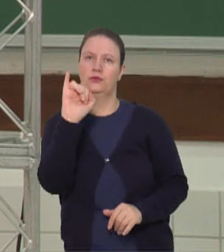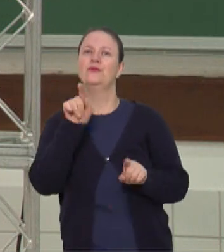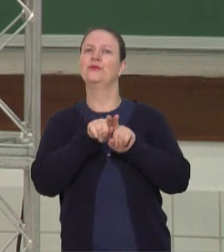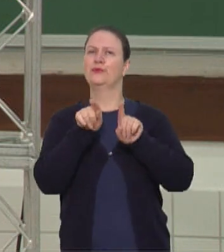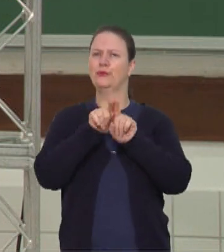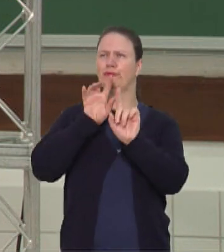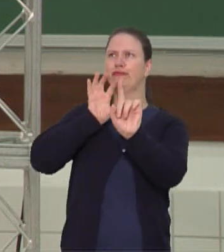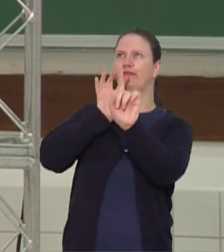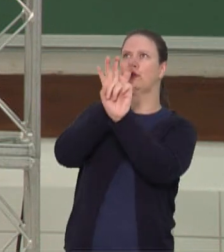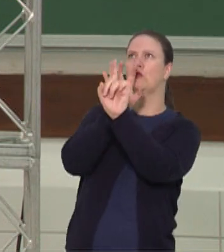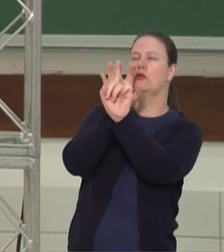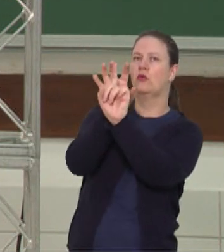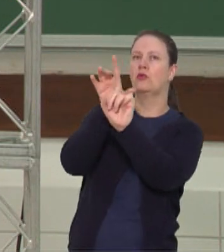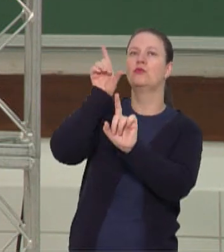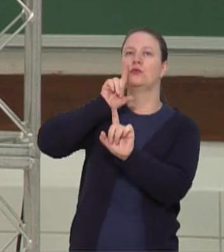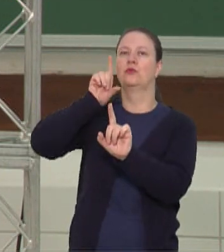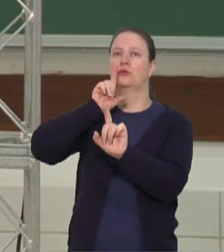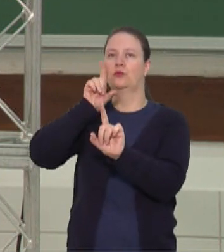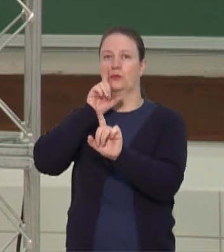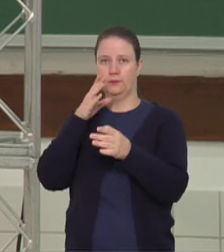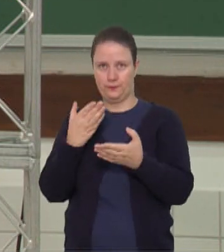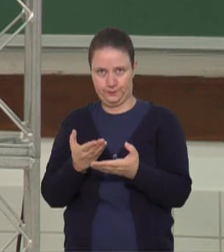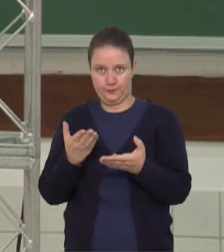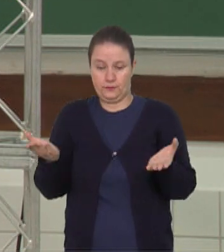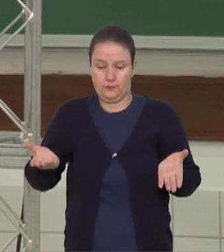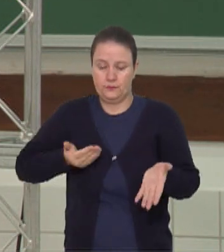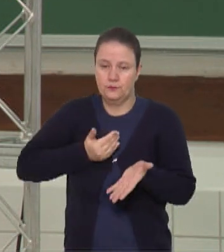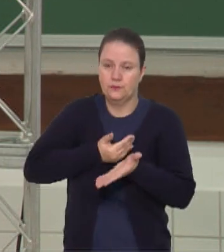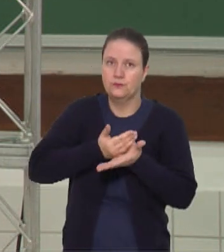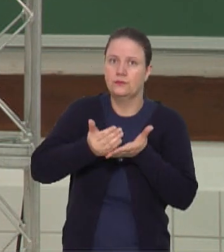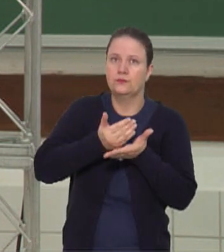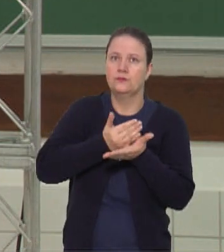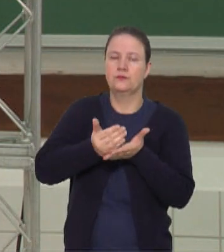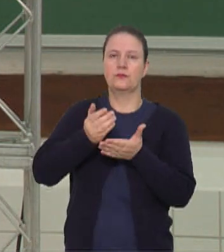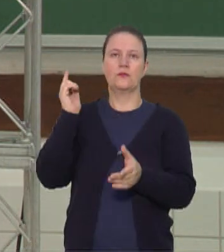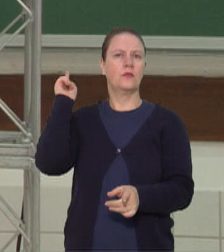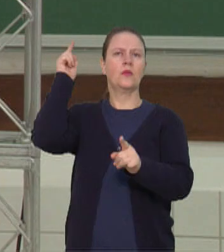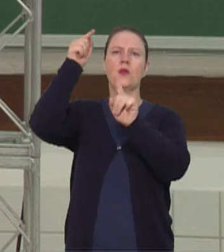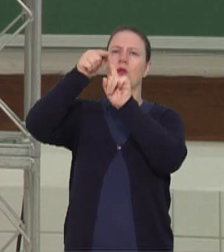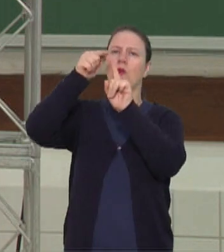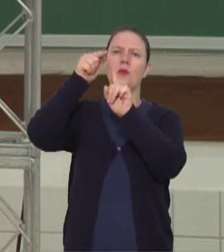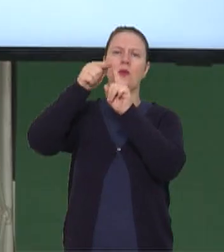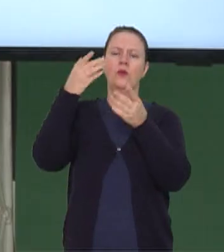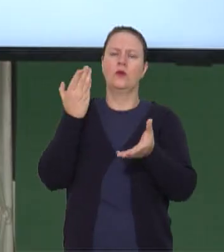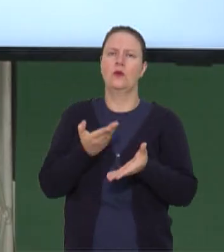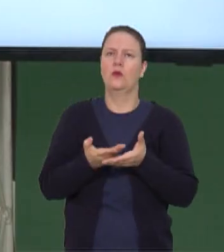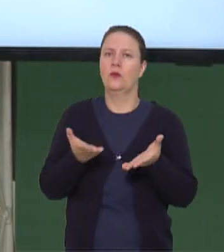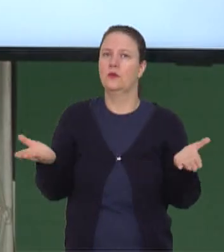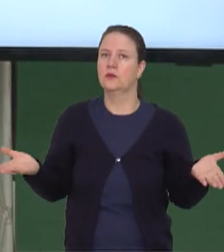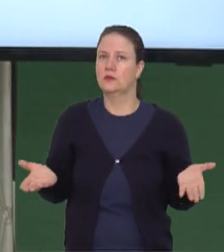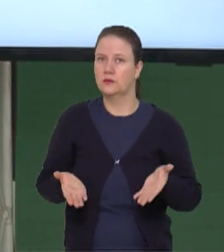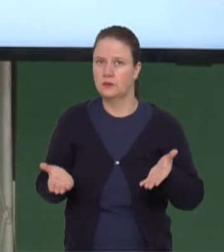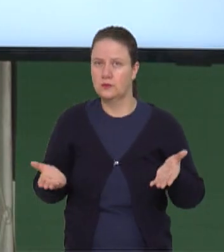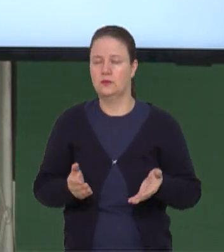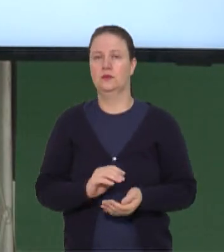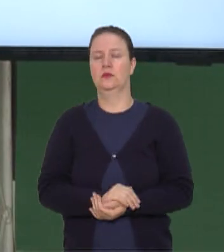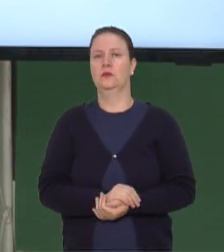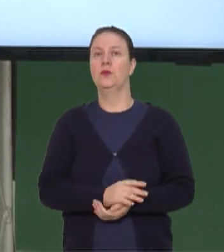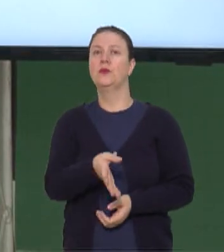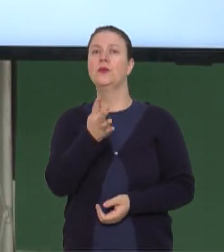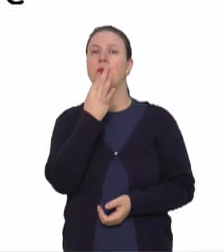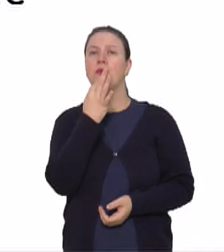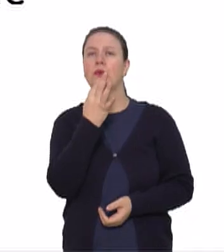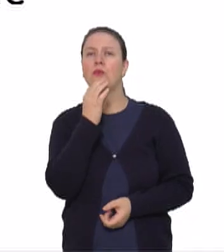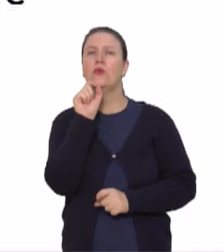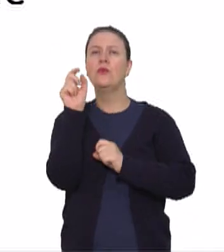para iniciar a nossa aula, a gente sempre inicia com o objetivo da aula, né? Qual que é o objetivo da nossa aula de hoje? Conhecer o